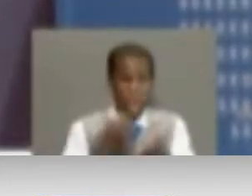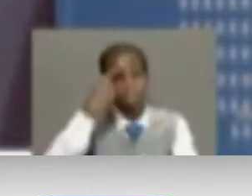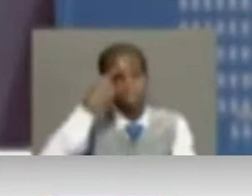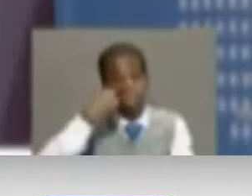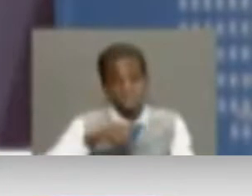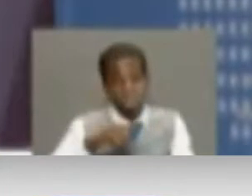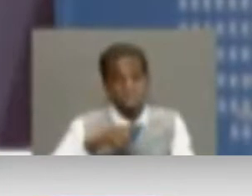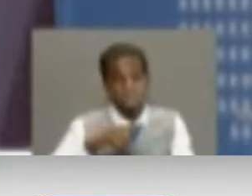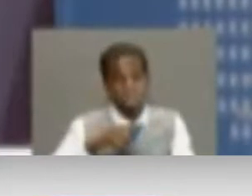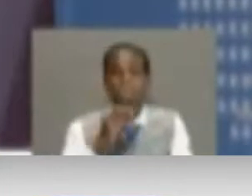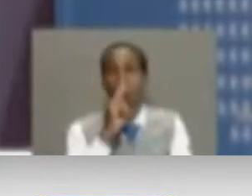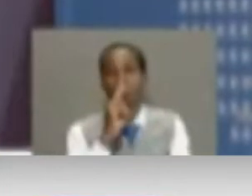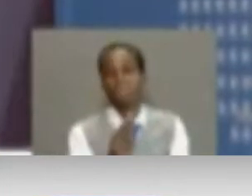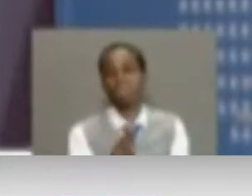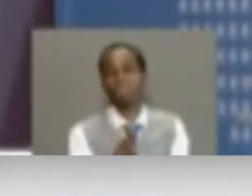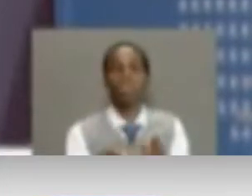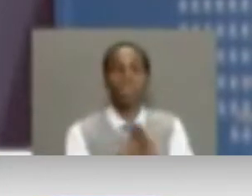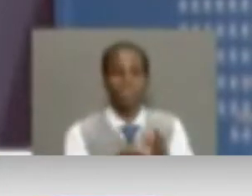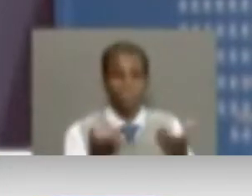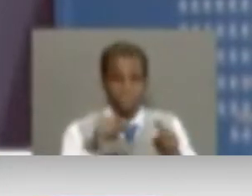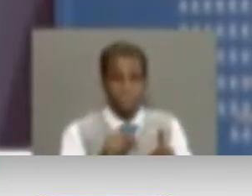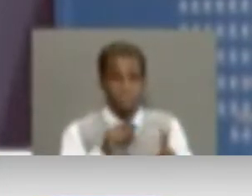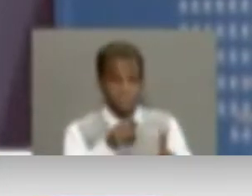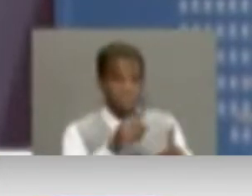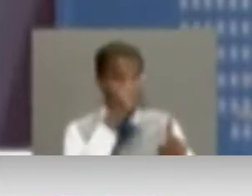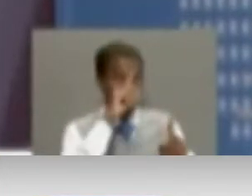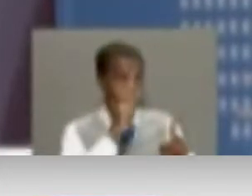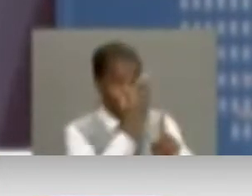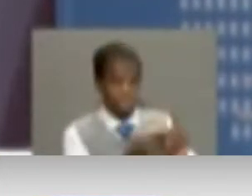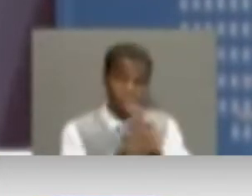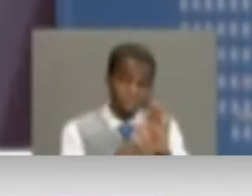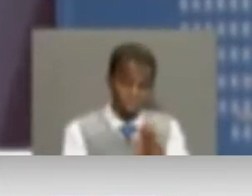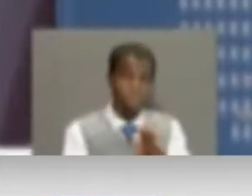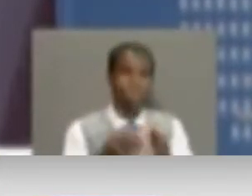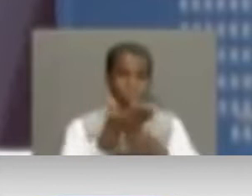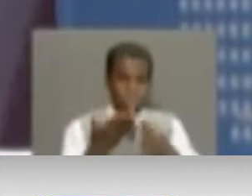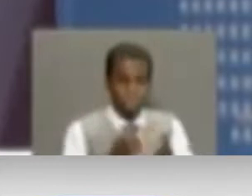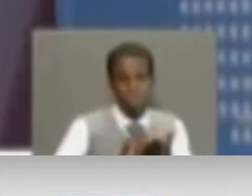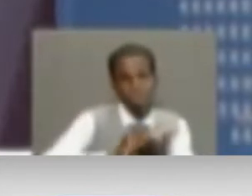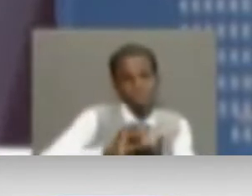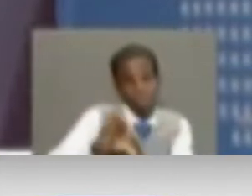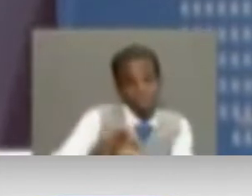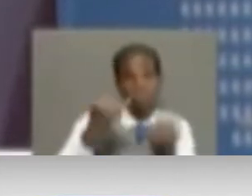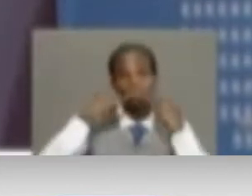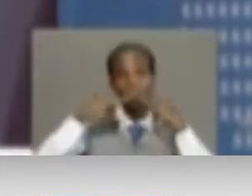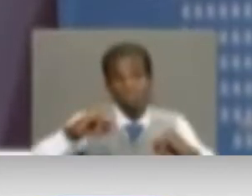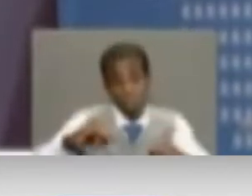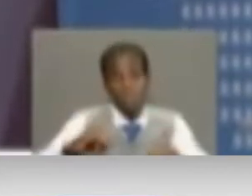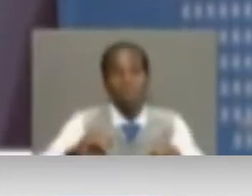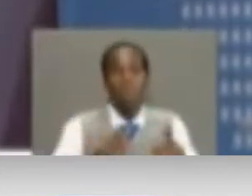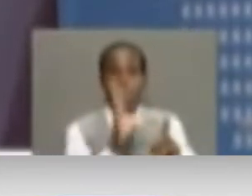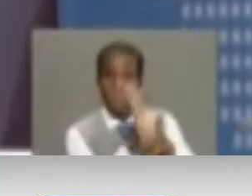ser, não sou. Se eu entreguei uma declaração a dizer que não sou mais português, a cópia deste documento pode ser um